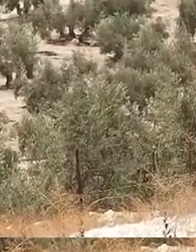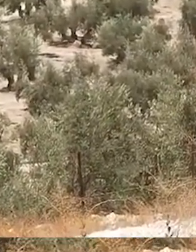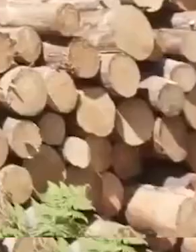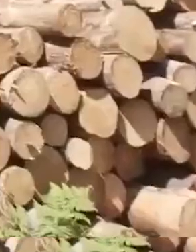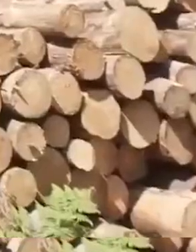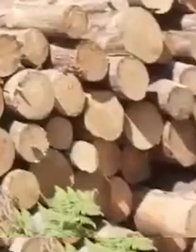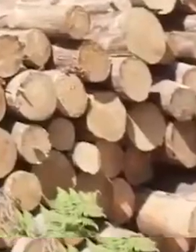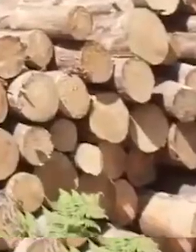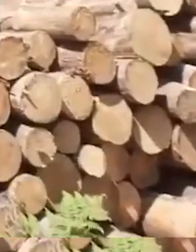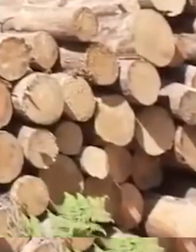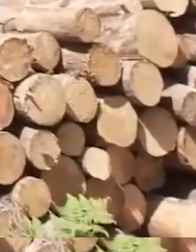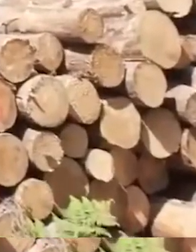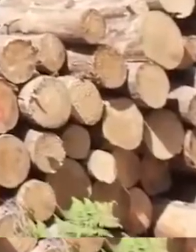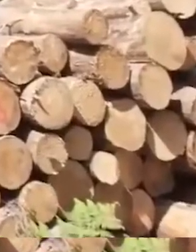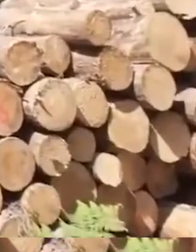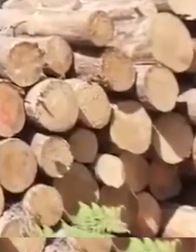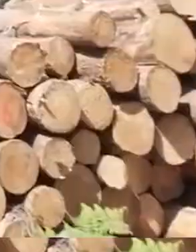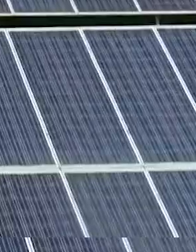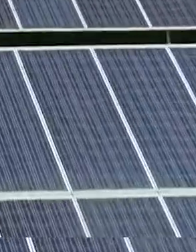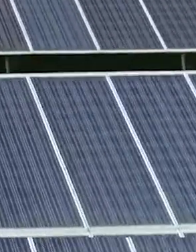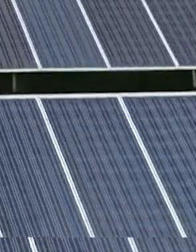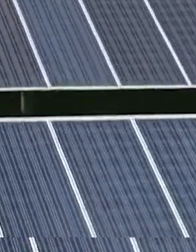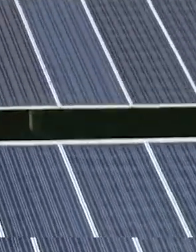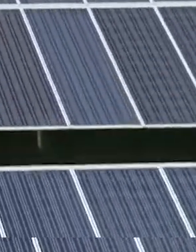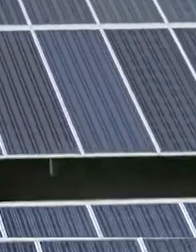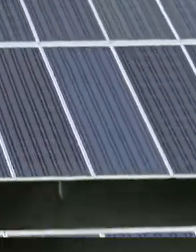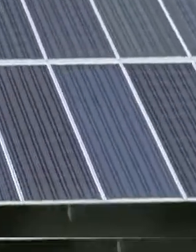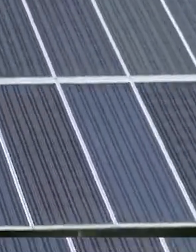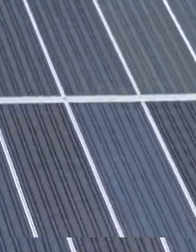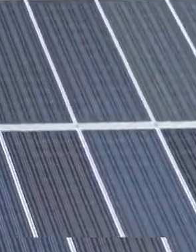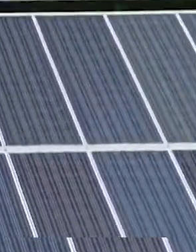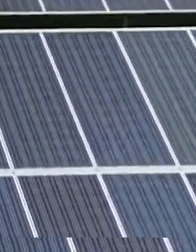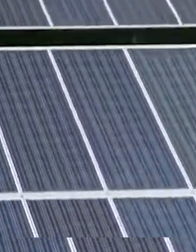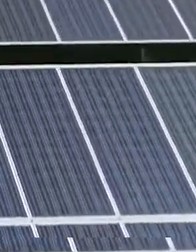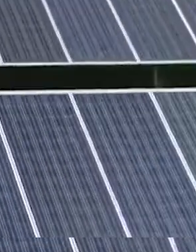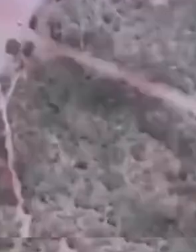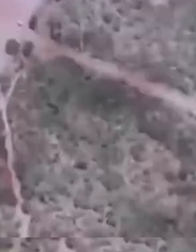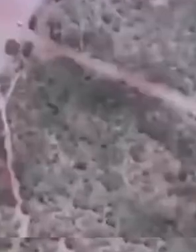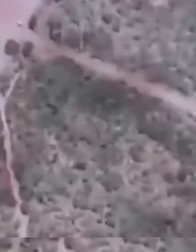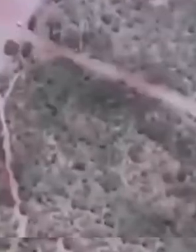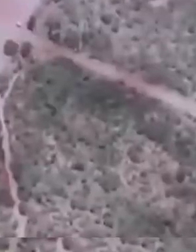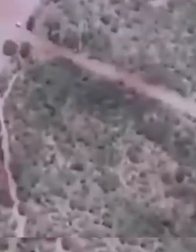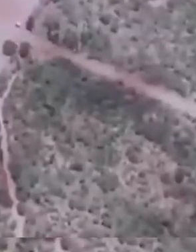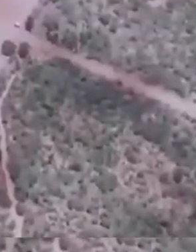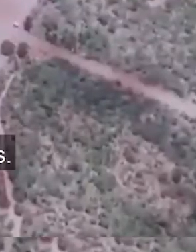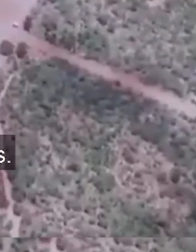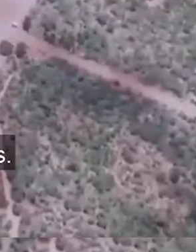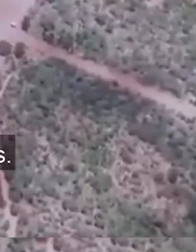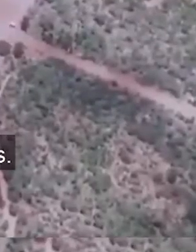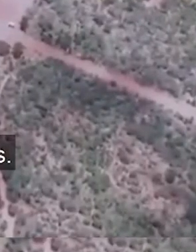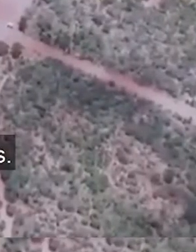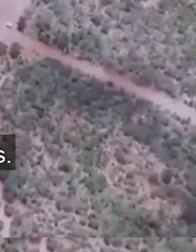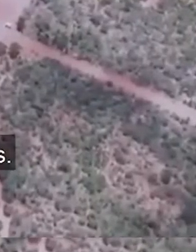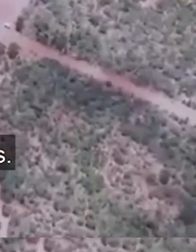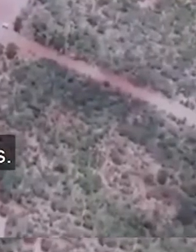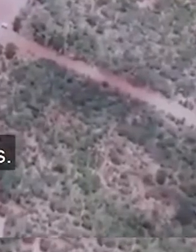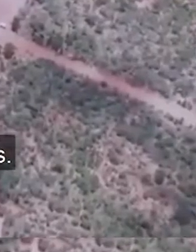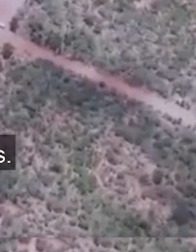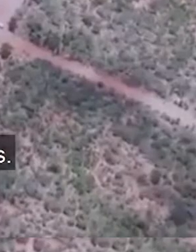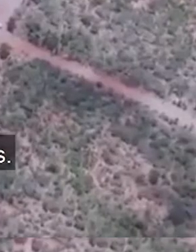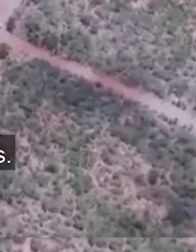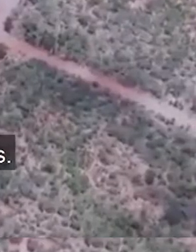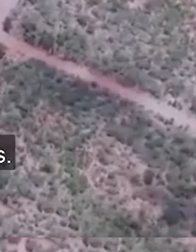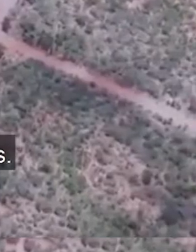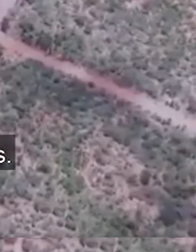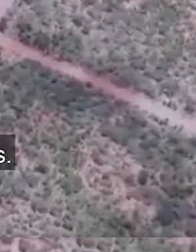terceiro lugar, com 8,7%. A energia solar tem grande potencial no Brasil, mas no momento responde